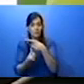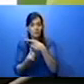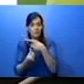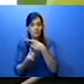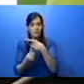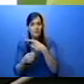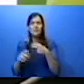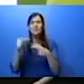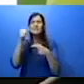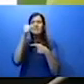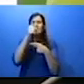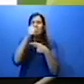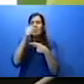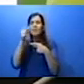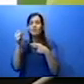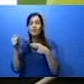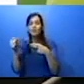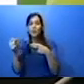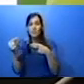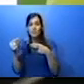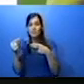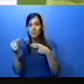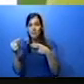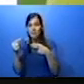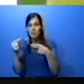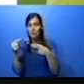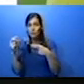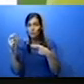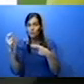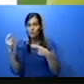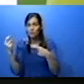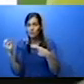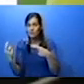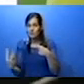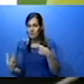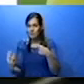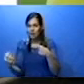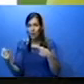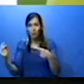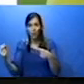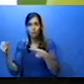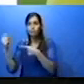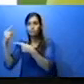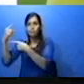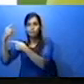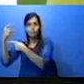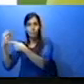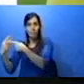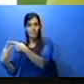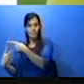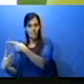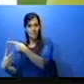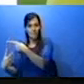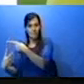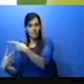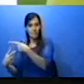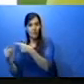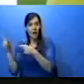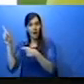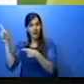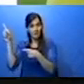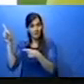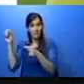7 menos 4, 3 sextos. Simplifica, 1 meio. Aqui, ó, seria o